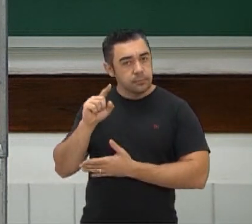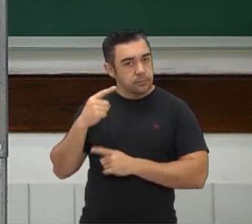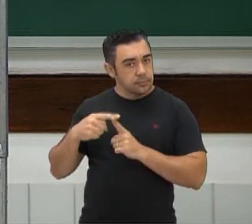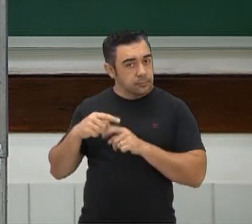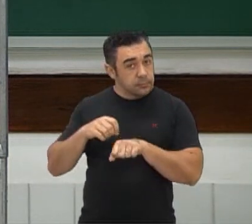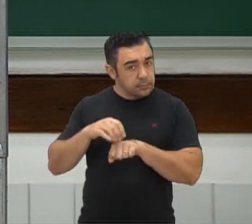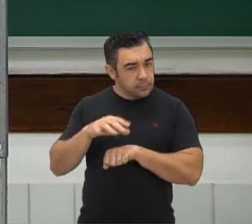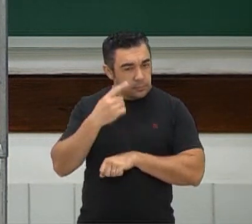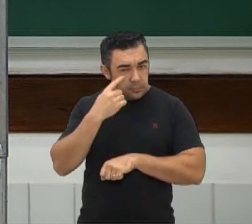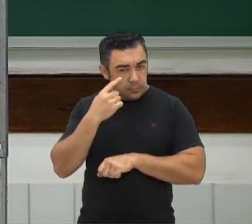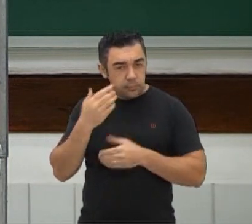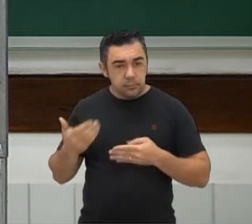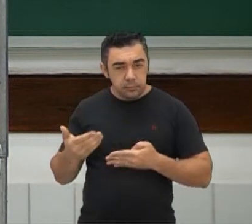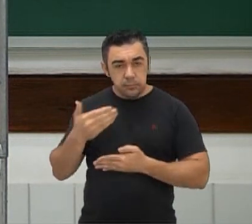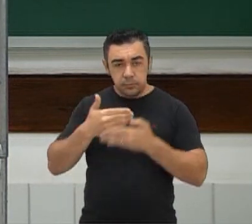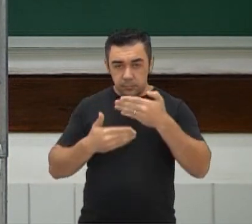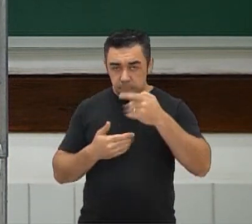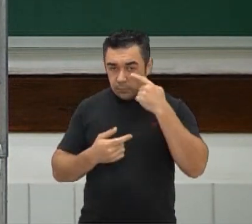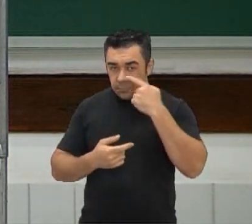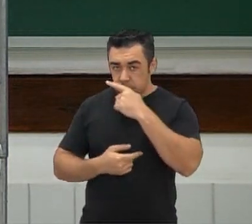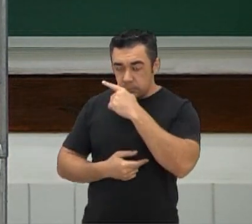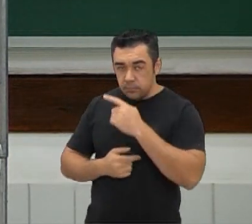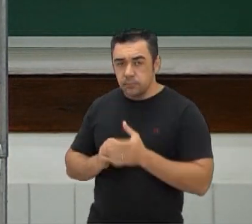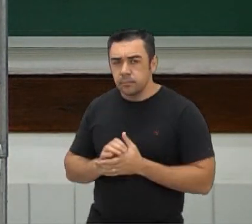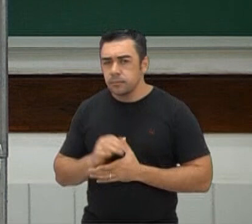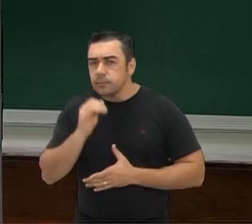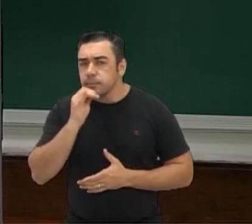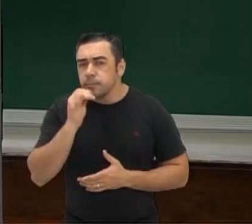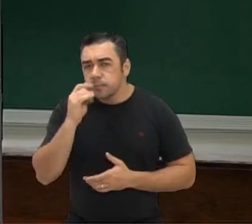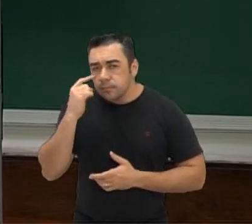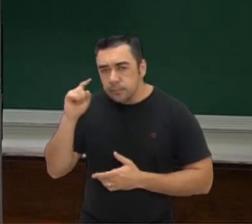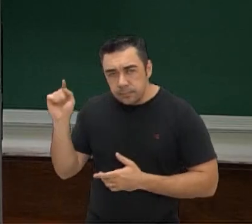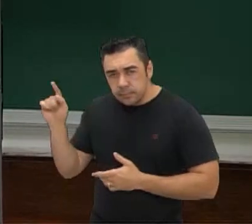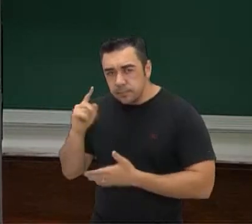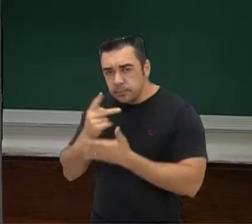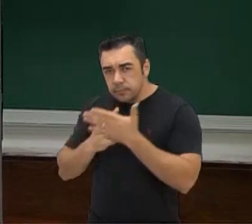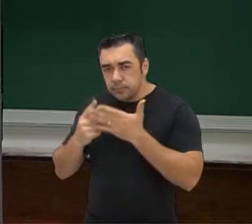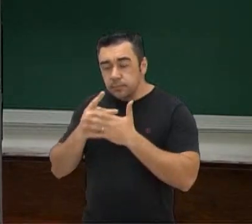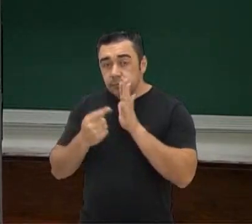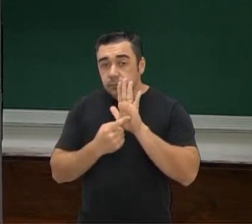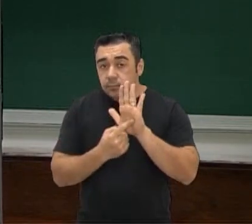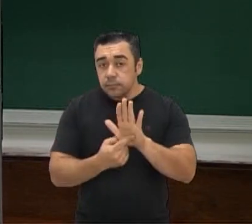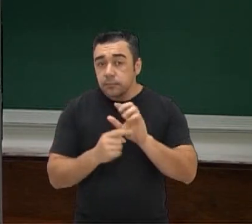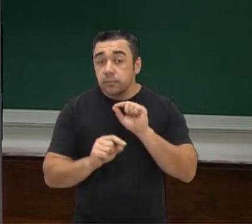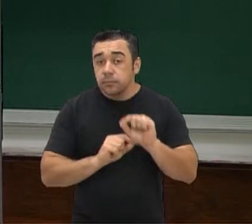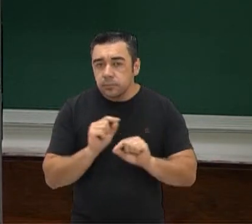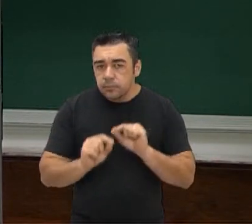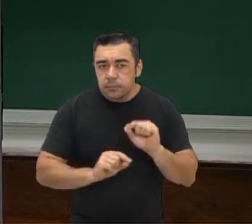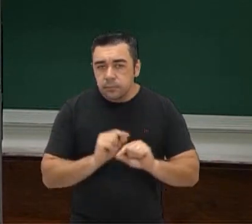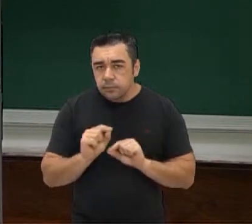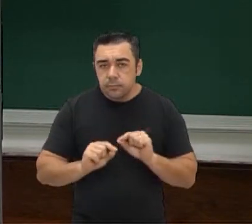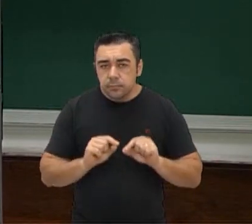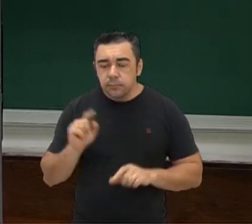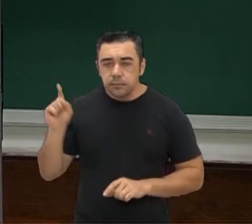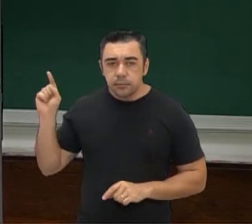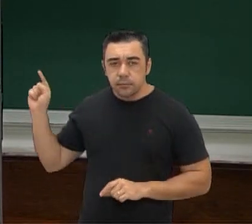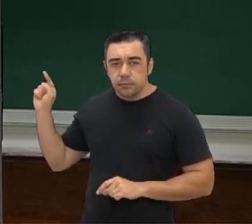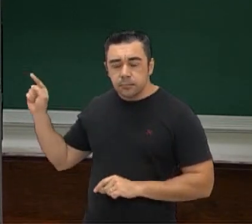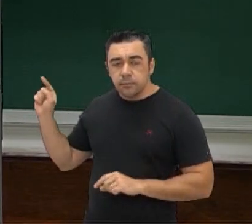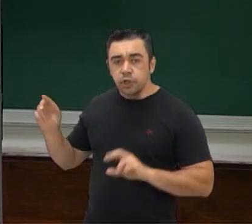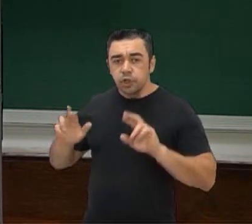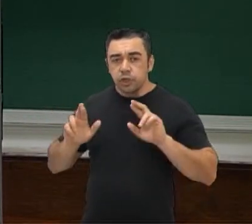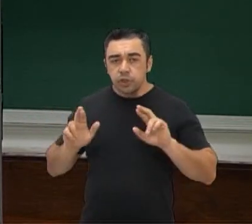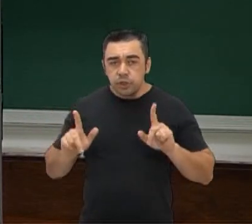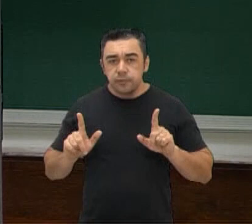ali, tá? Então, vou voltar o slide para a gente dar uma olhada lá. Olha só essa figura aqui, então, mostrando para a gente os